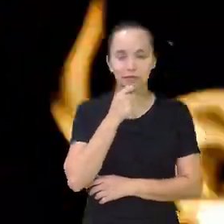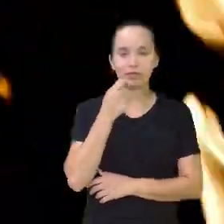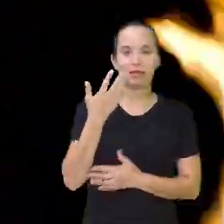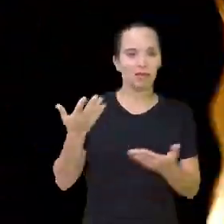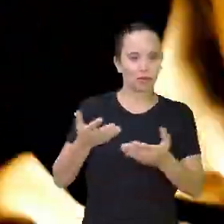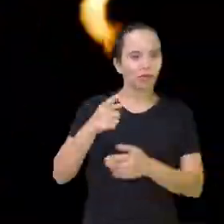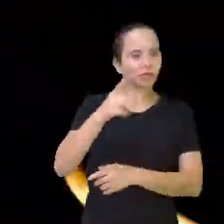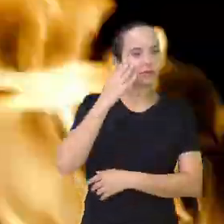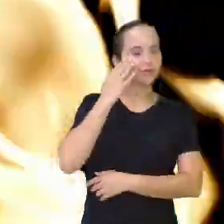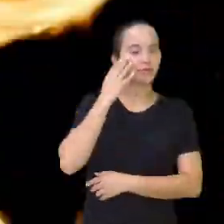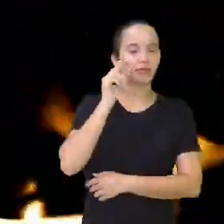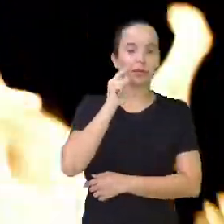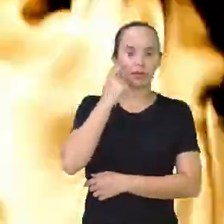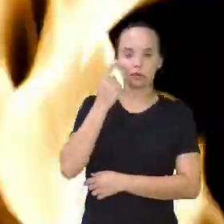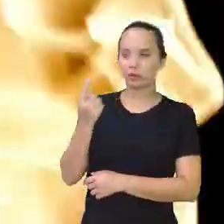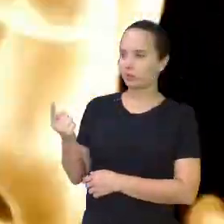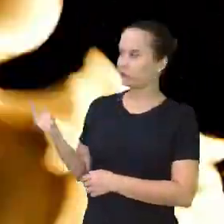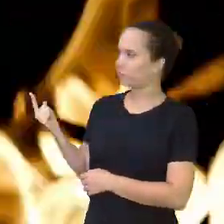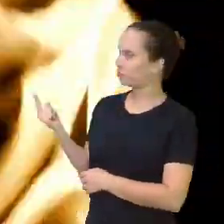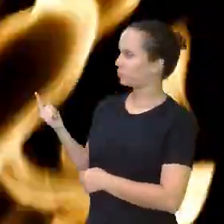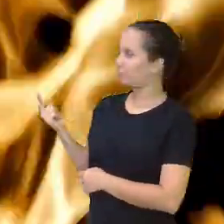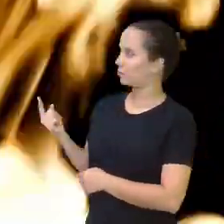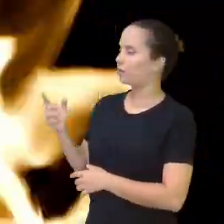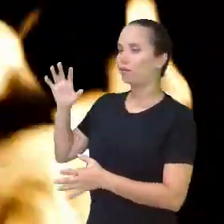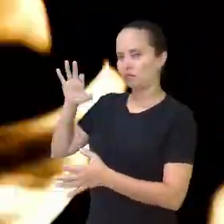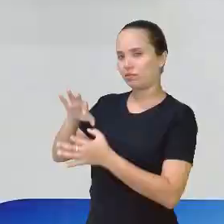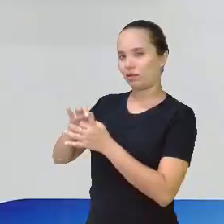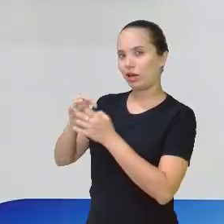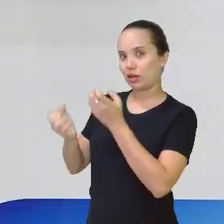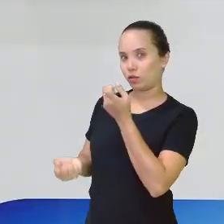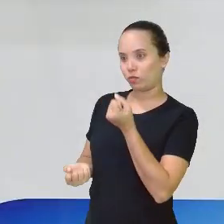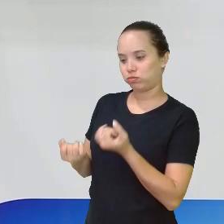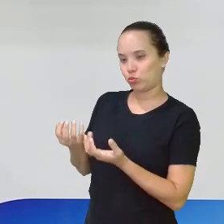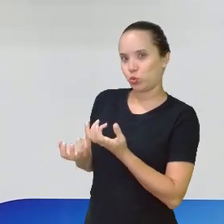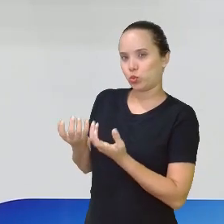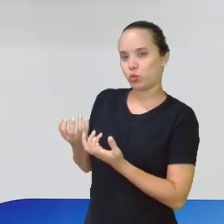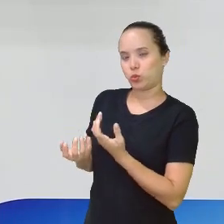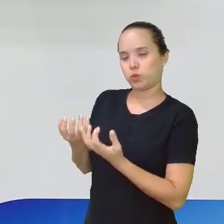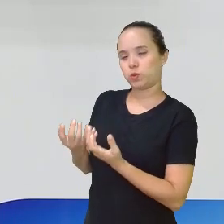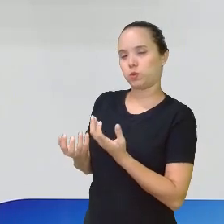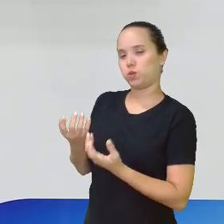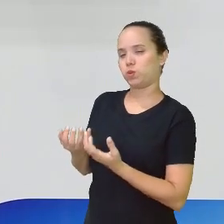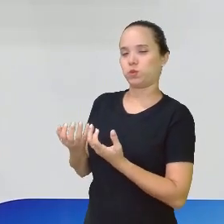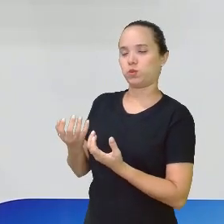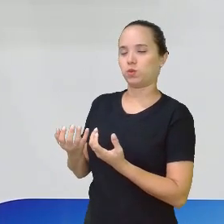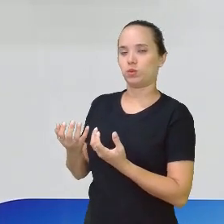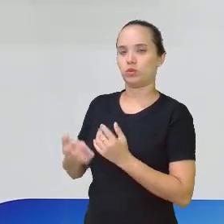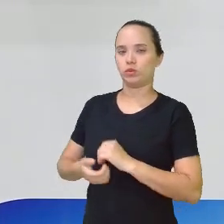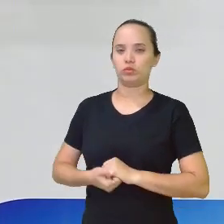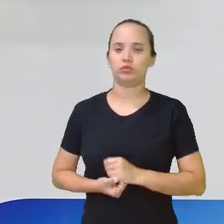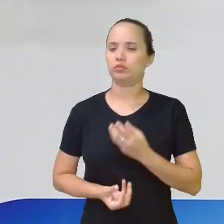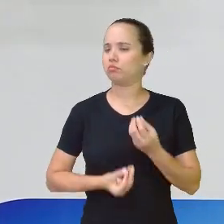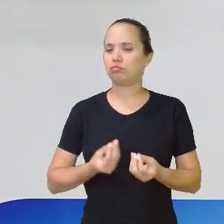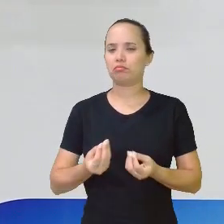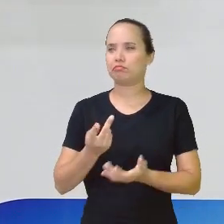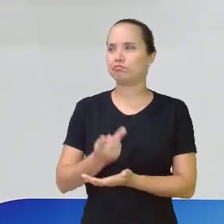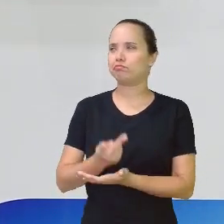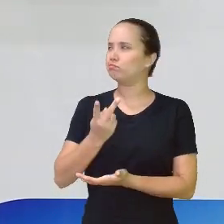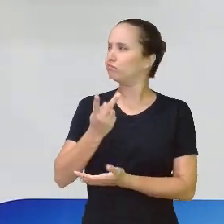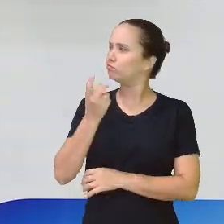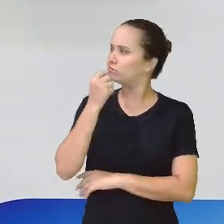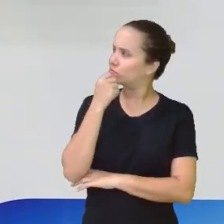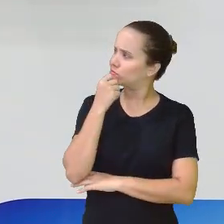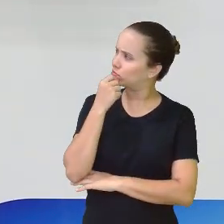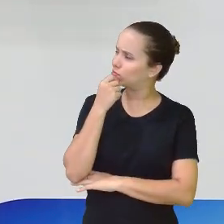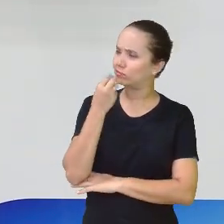a combustão tem a ver com as chamas, com o fogo. Como fazer fogo?